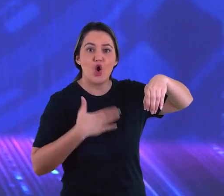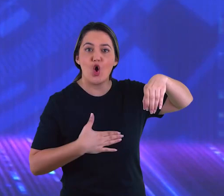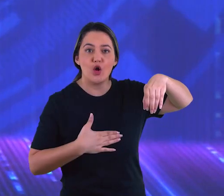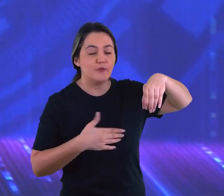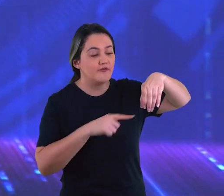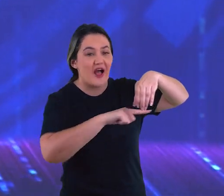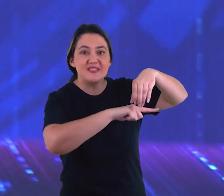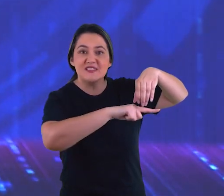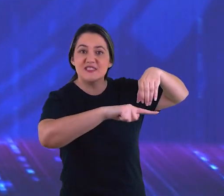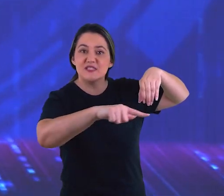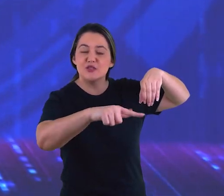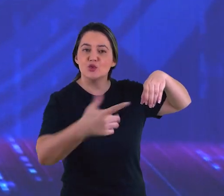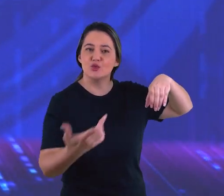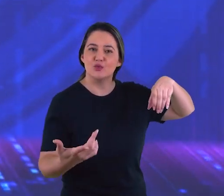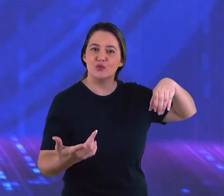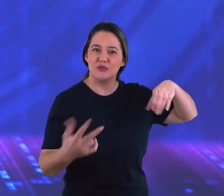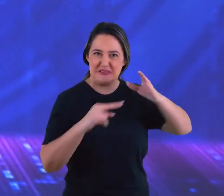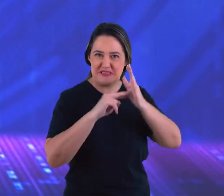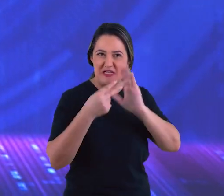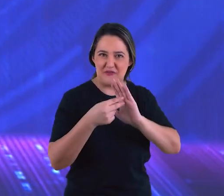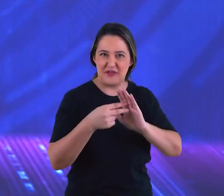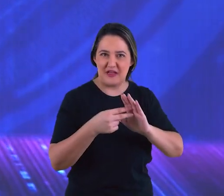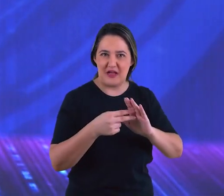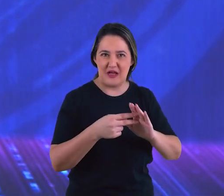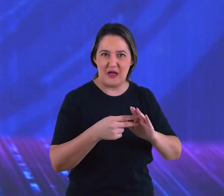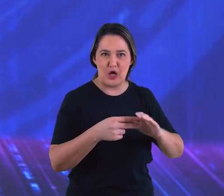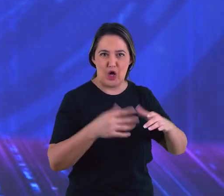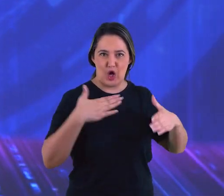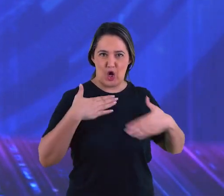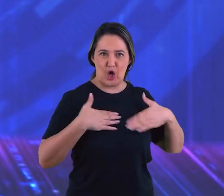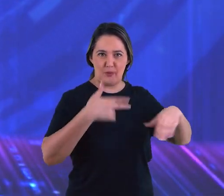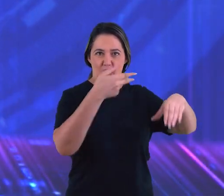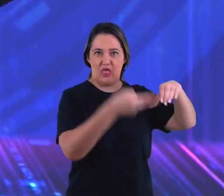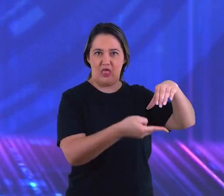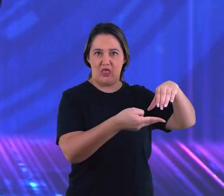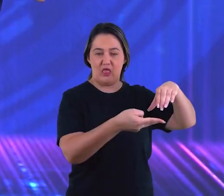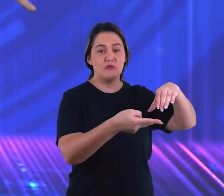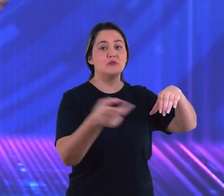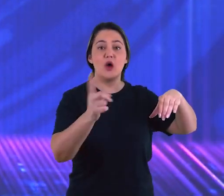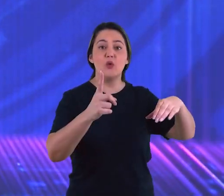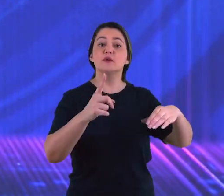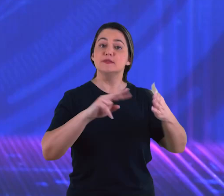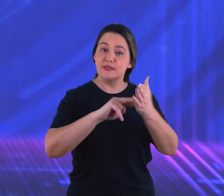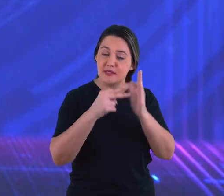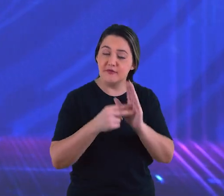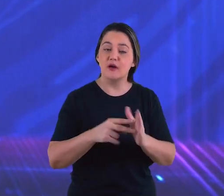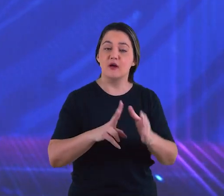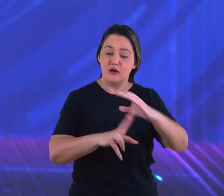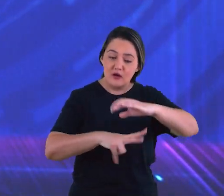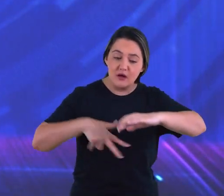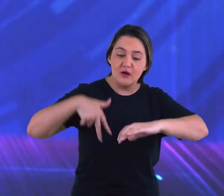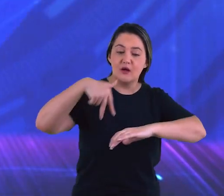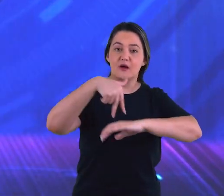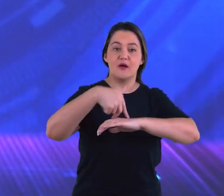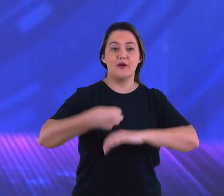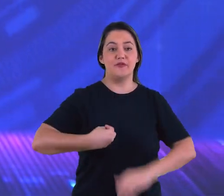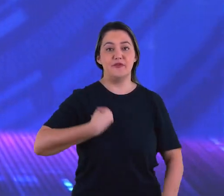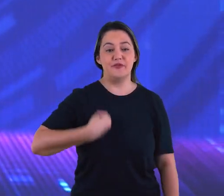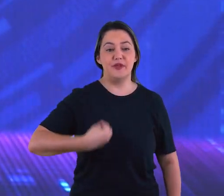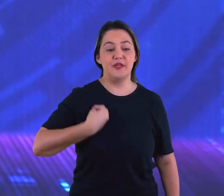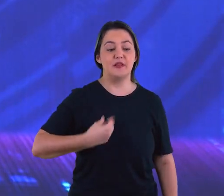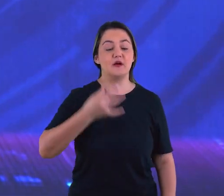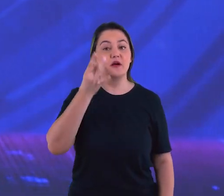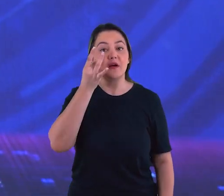de espírito, onde o corpo ficou e ele se desprendeu. O que aconteceu na ressurreição de Jesus é que